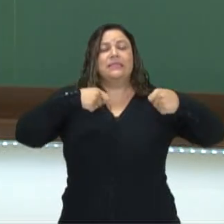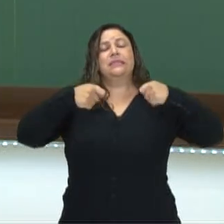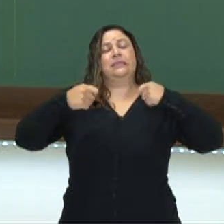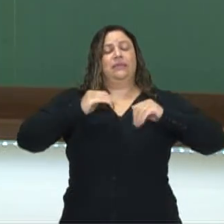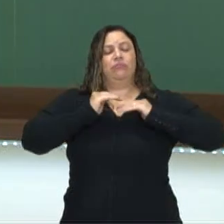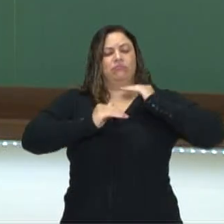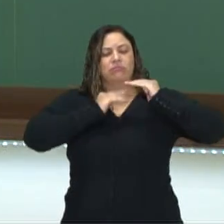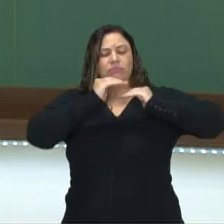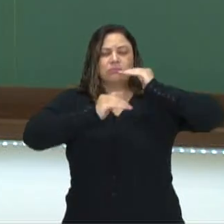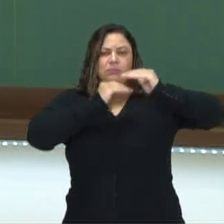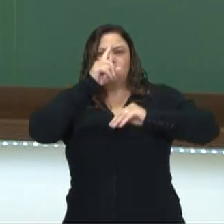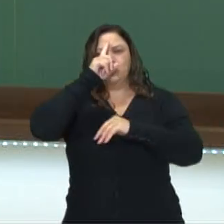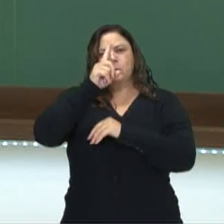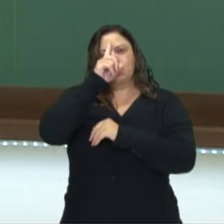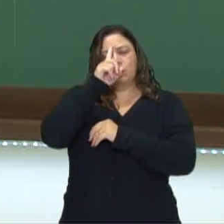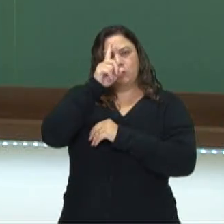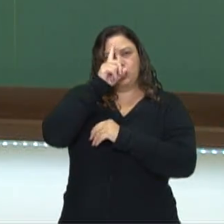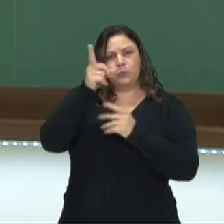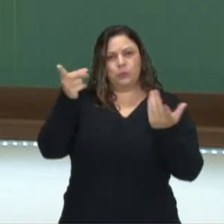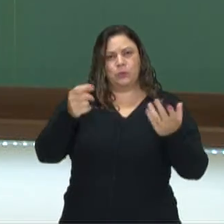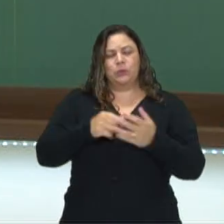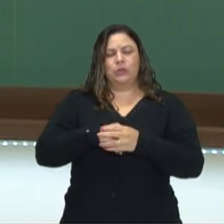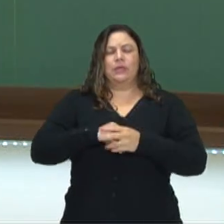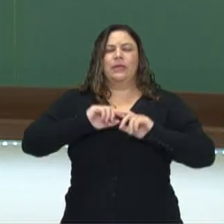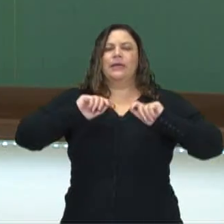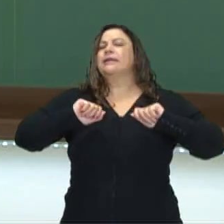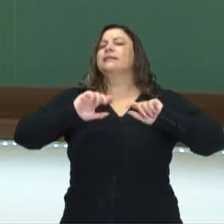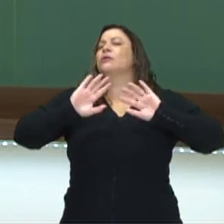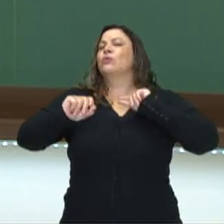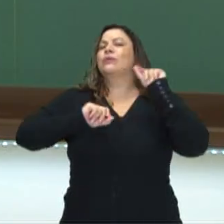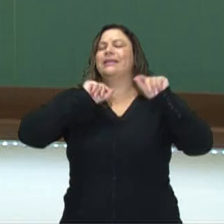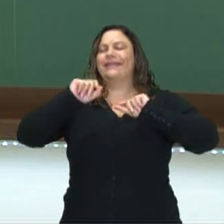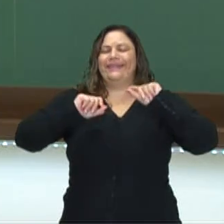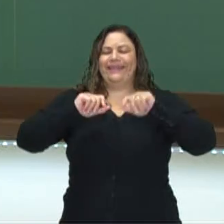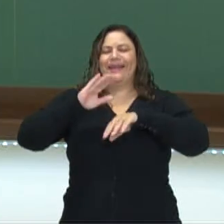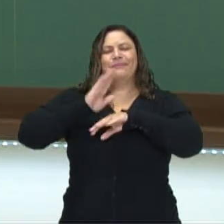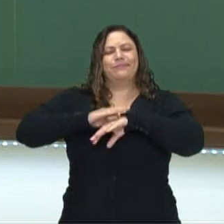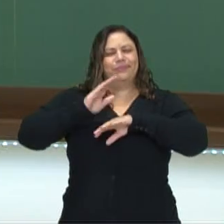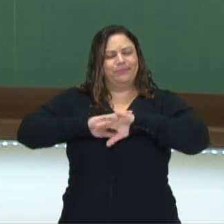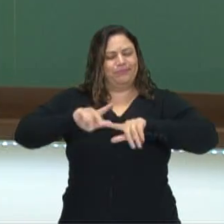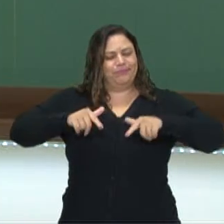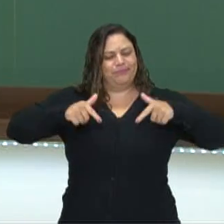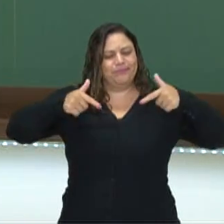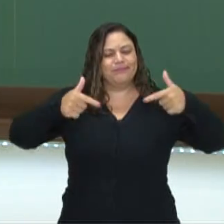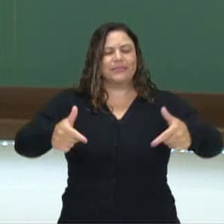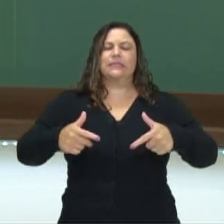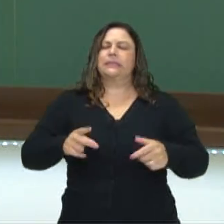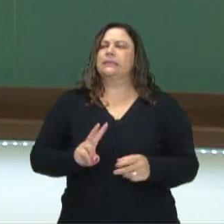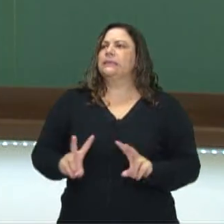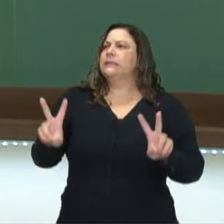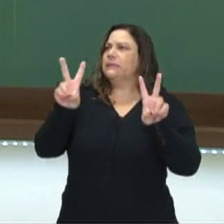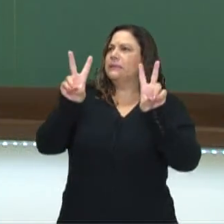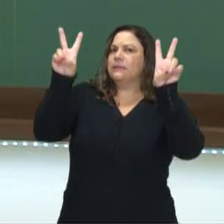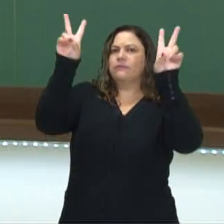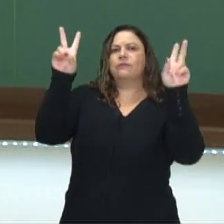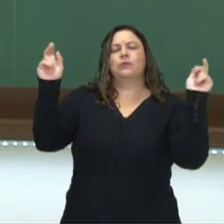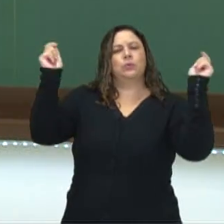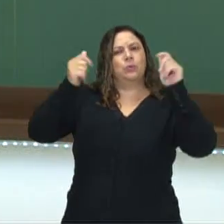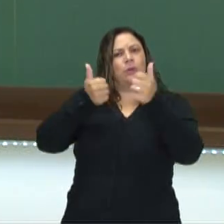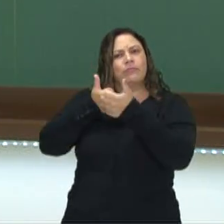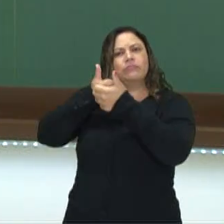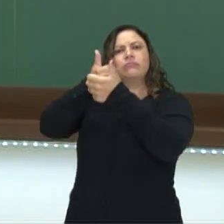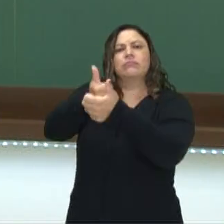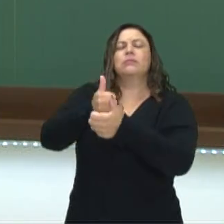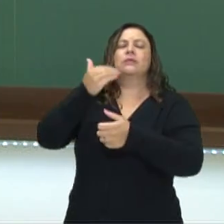construir todos os dias ações virtuosas, ações que nos aproximem disso que se